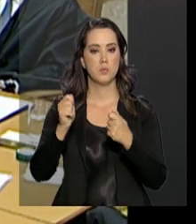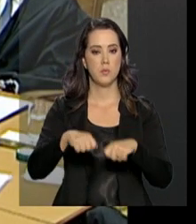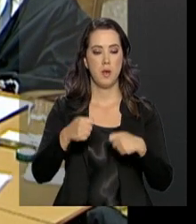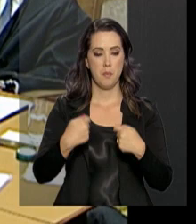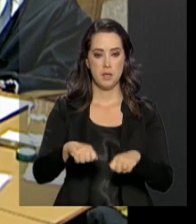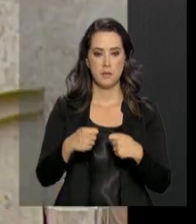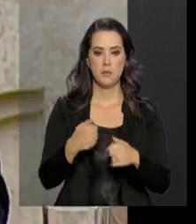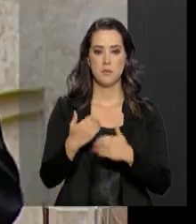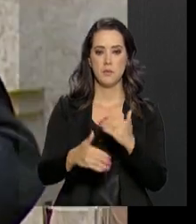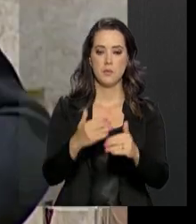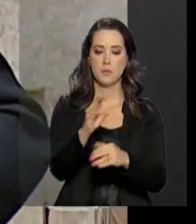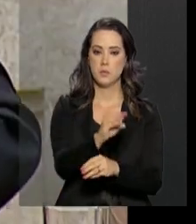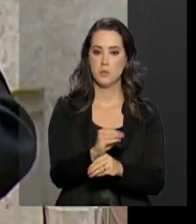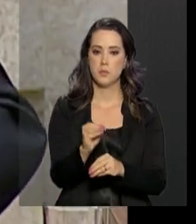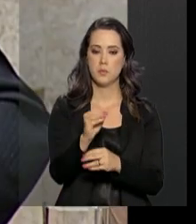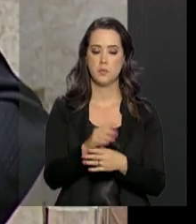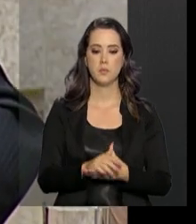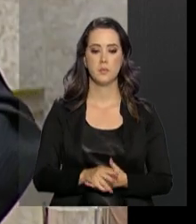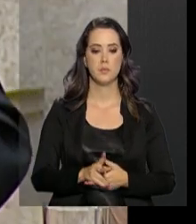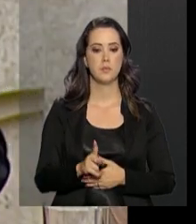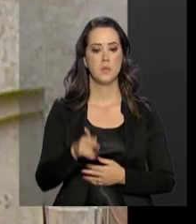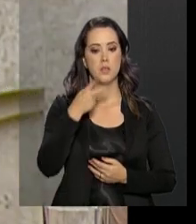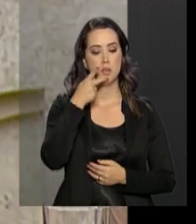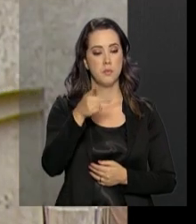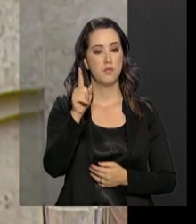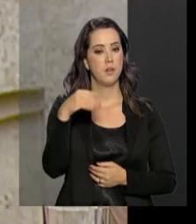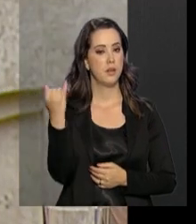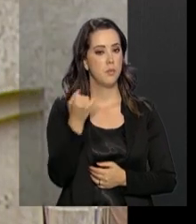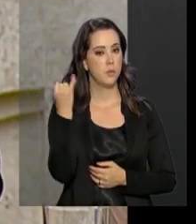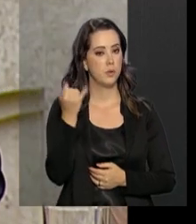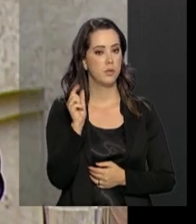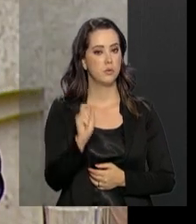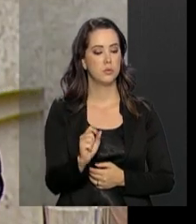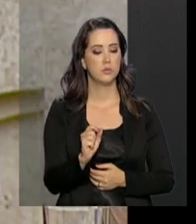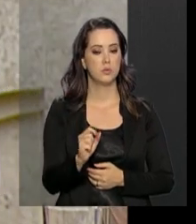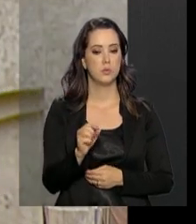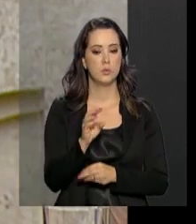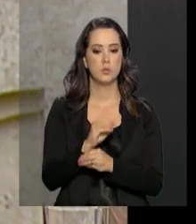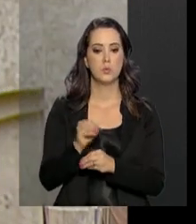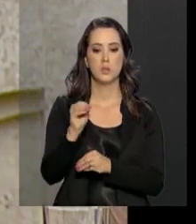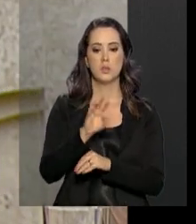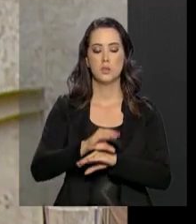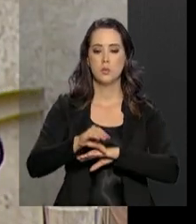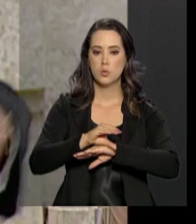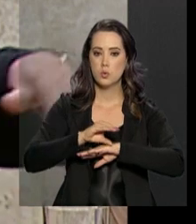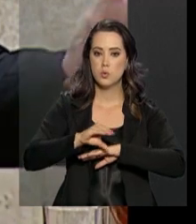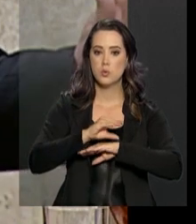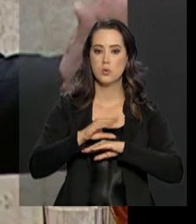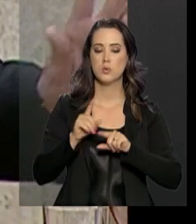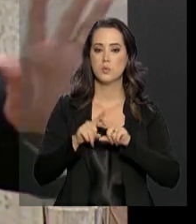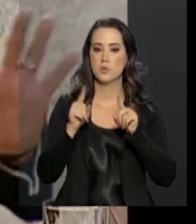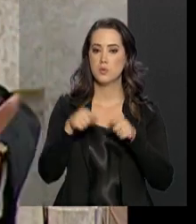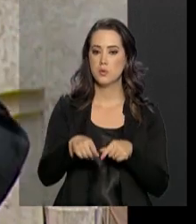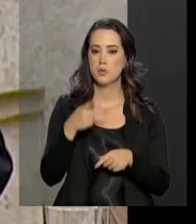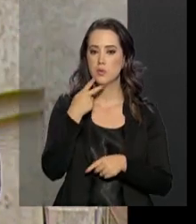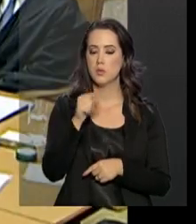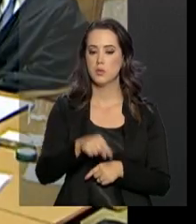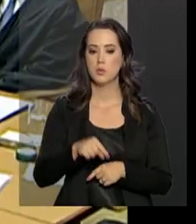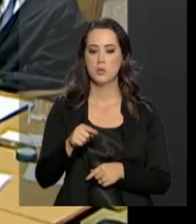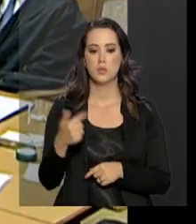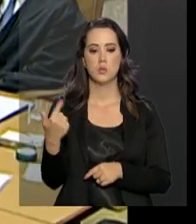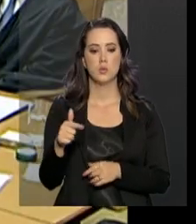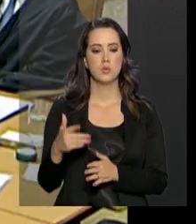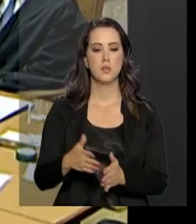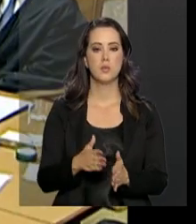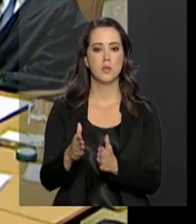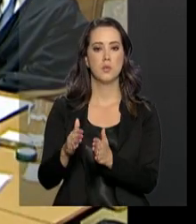preservá lá eu sempre digo com muita freqüência é importantíssimo é preservar a constituição aliás como a que disseram não há